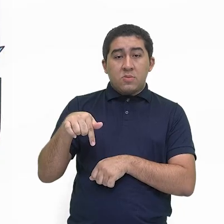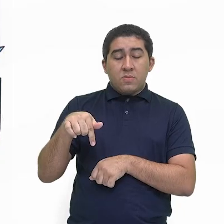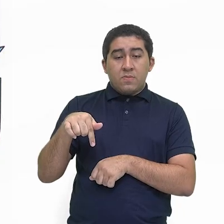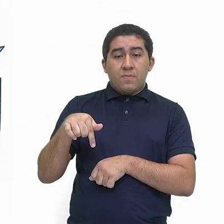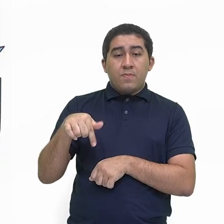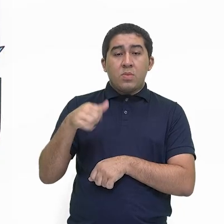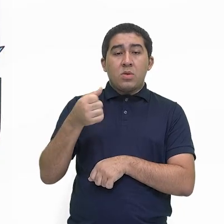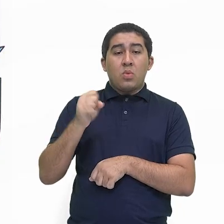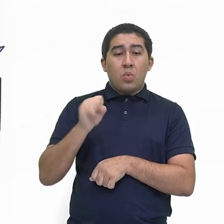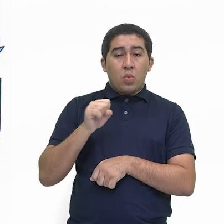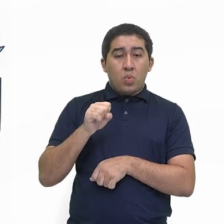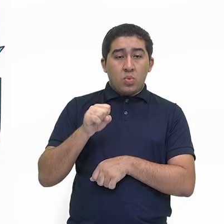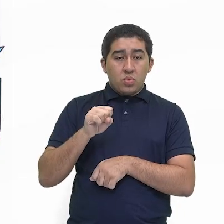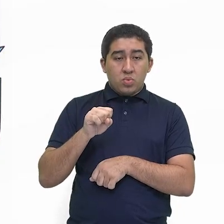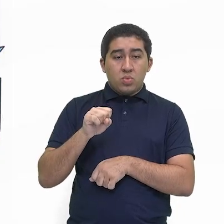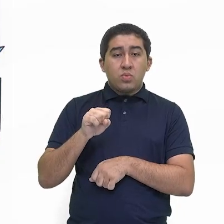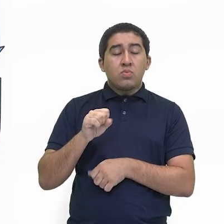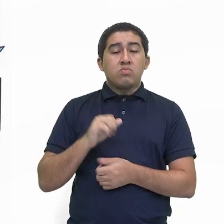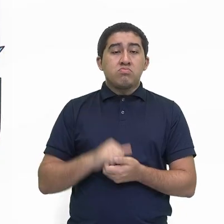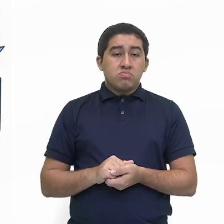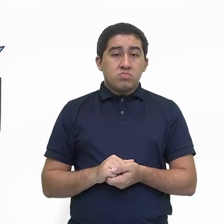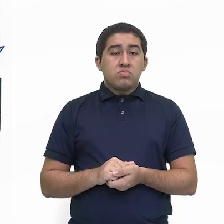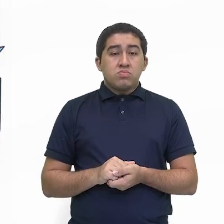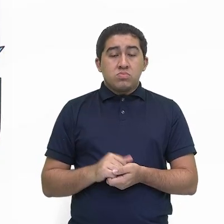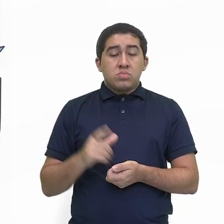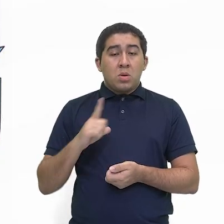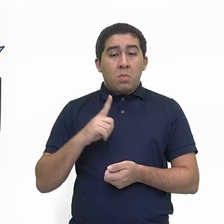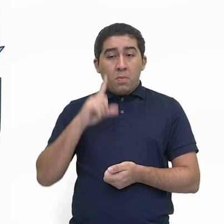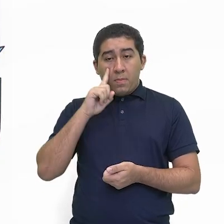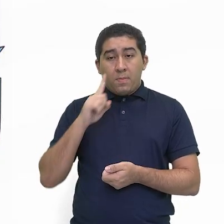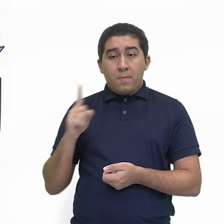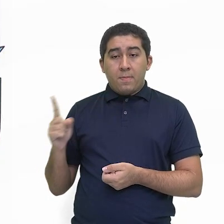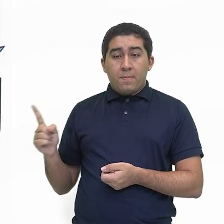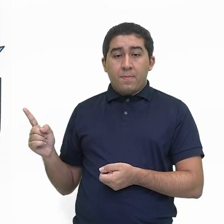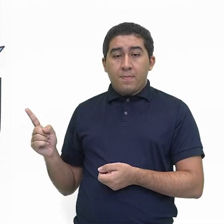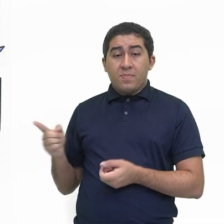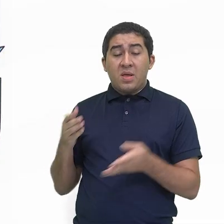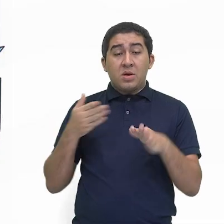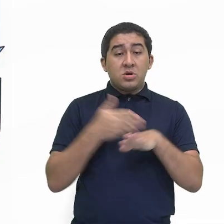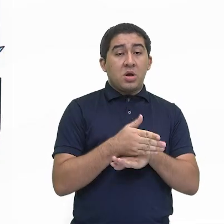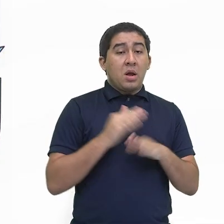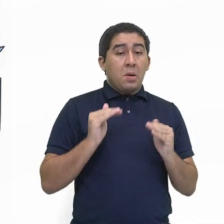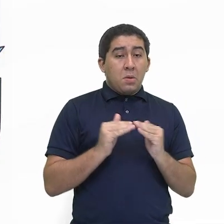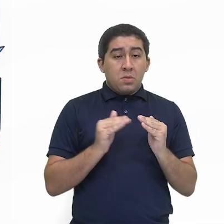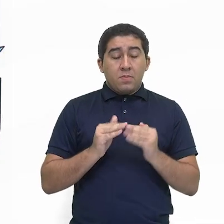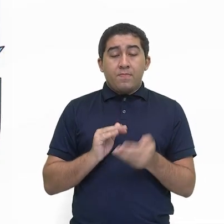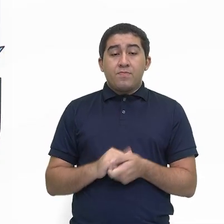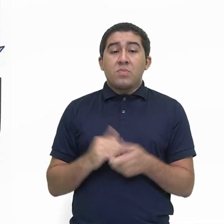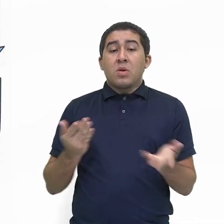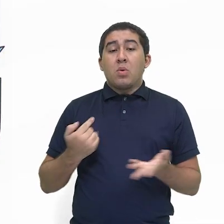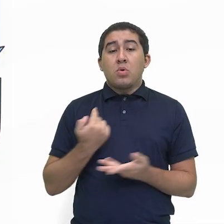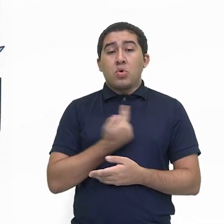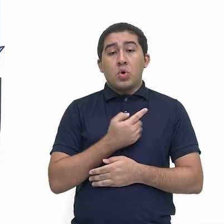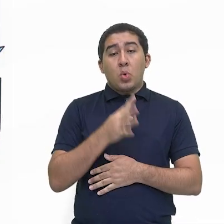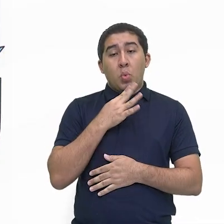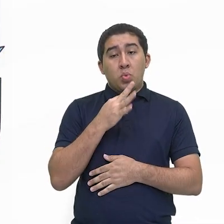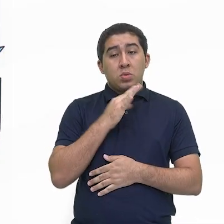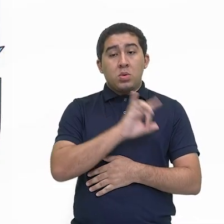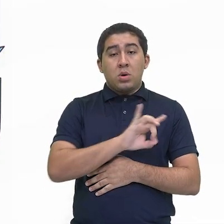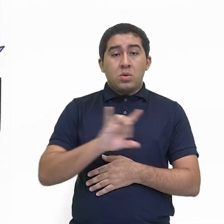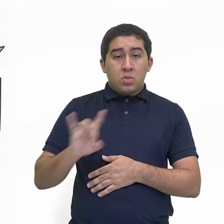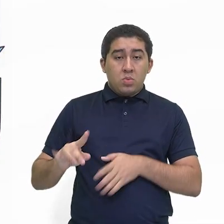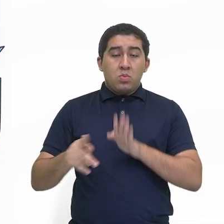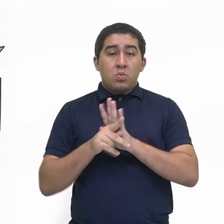né? Fica lá no reservatório, e logo em seguida chega nas nossas residências. Agora a gente vai conhecer cada um desses